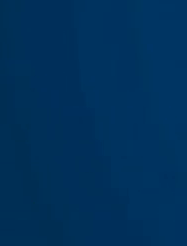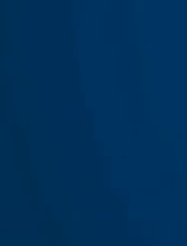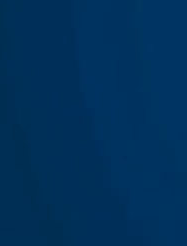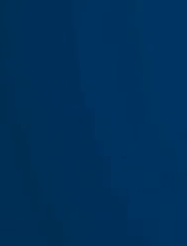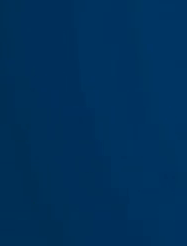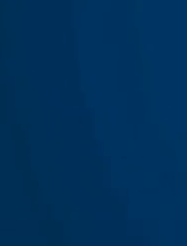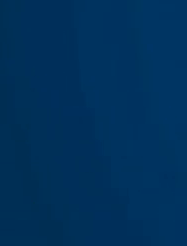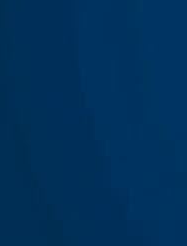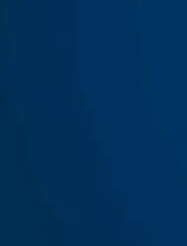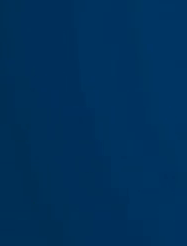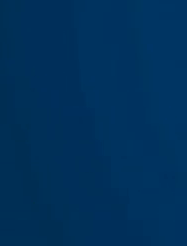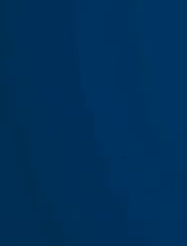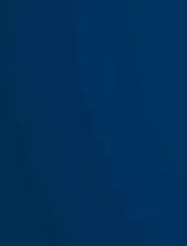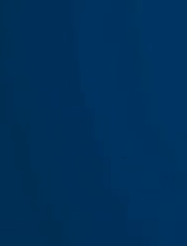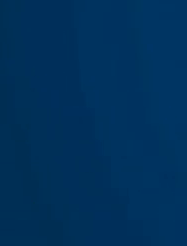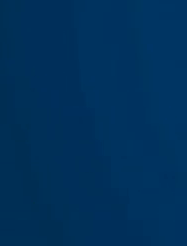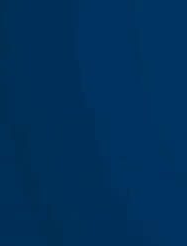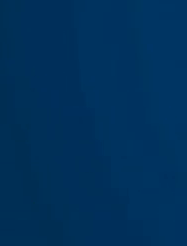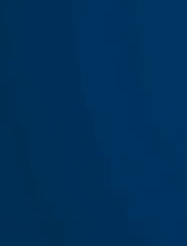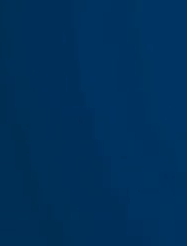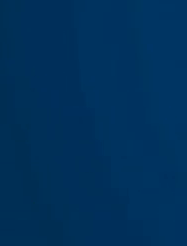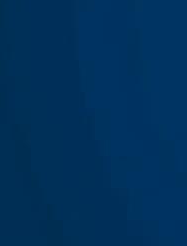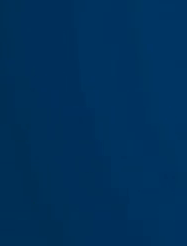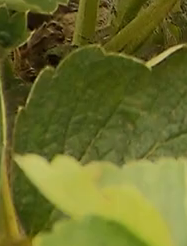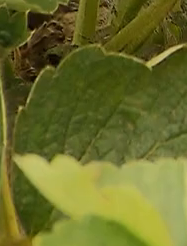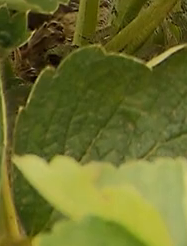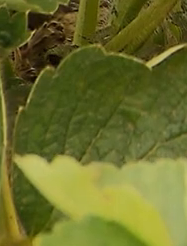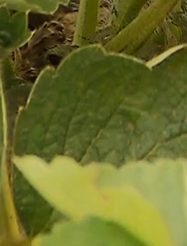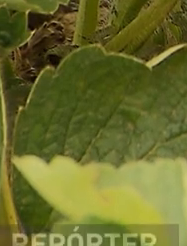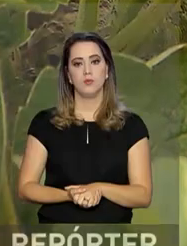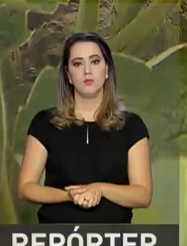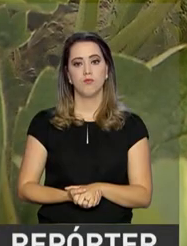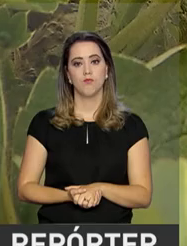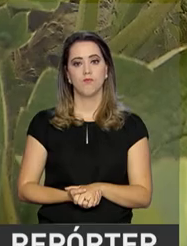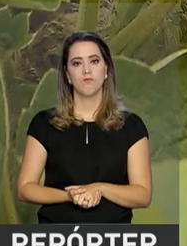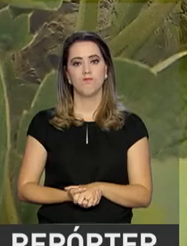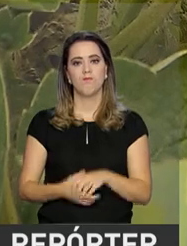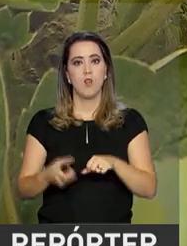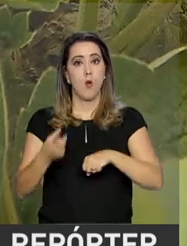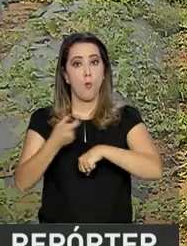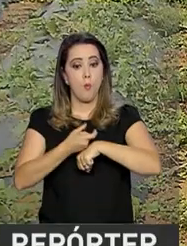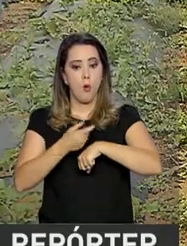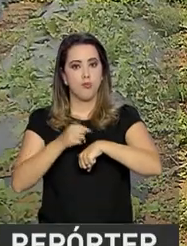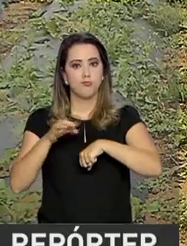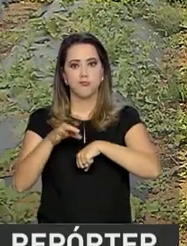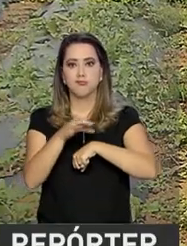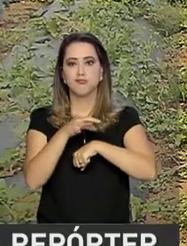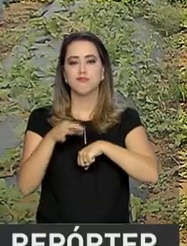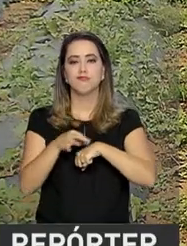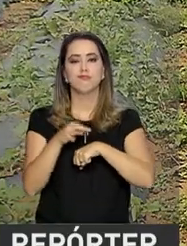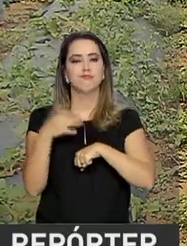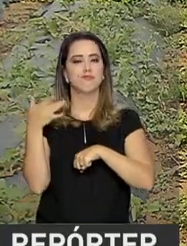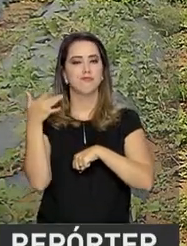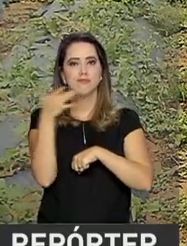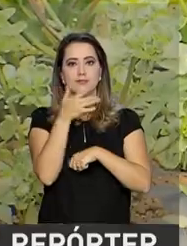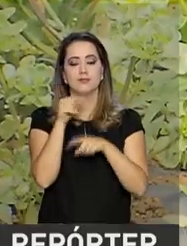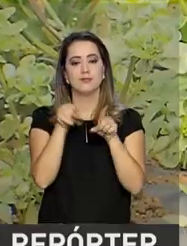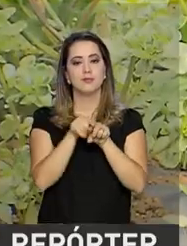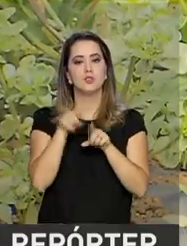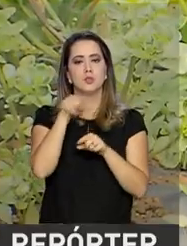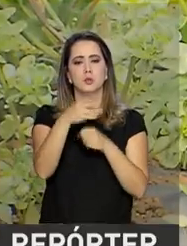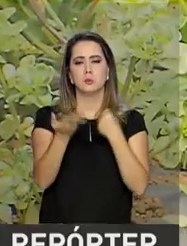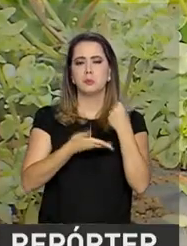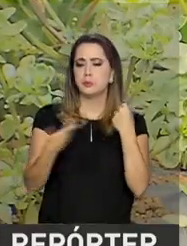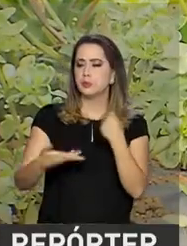8º fórum mundial da água morango vermelhinho vagem pronta para ser colhida e